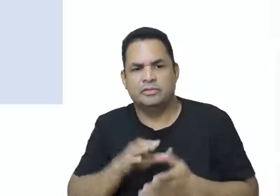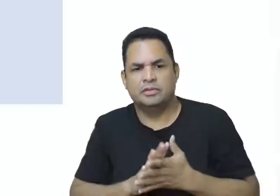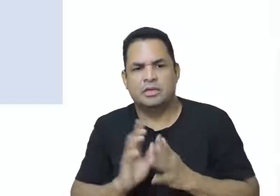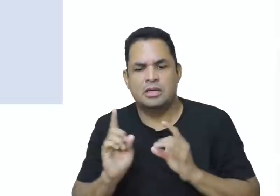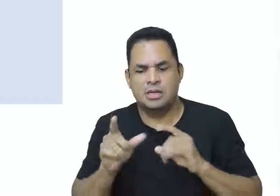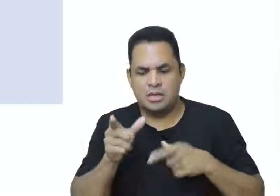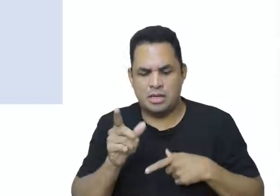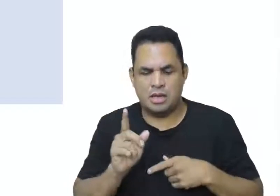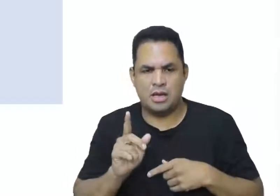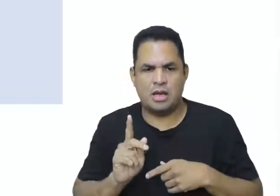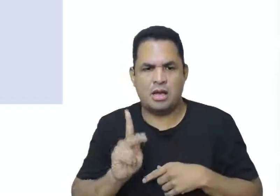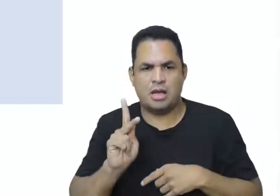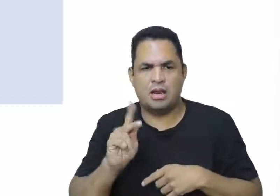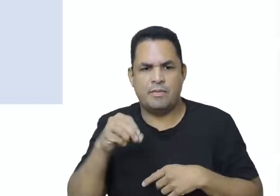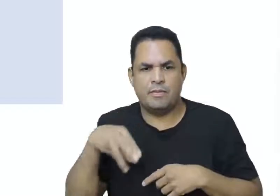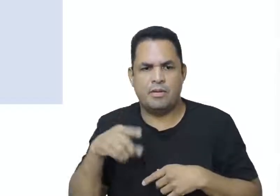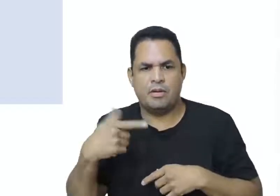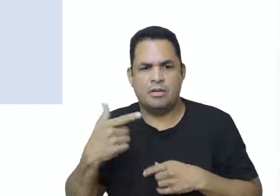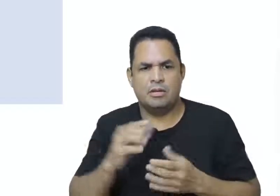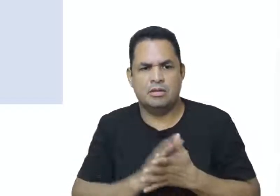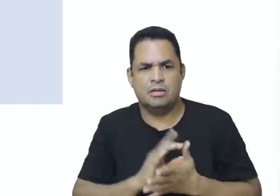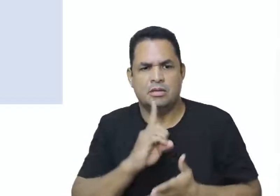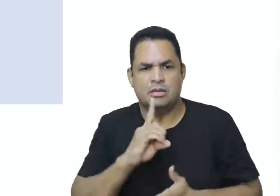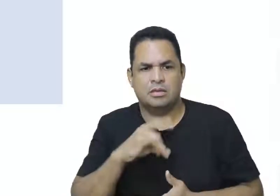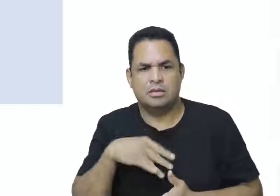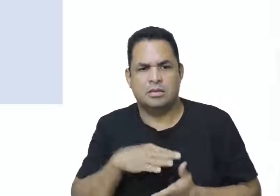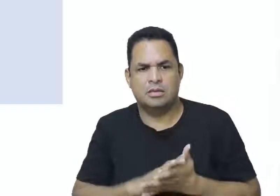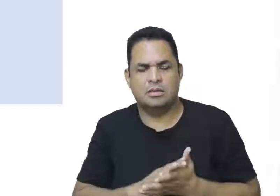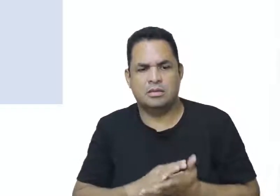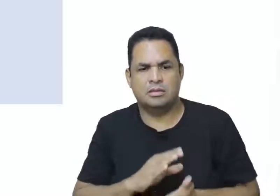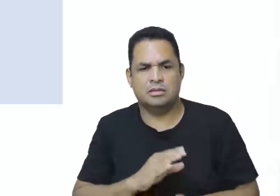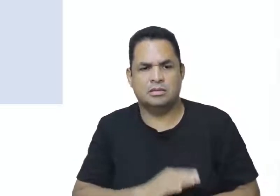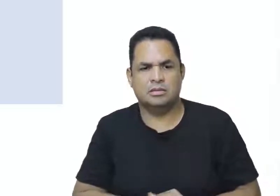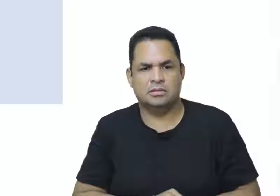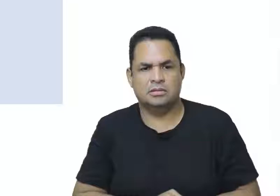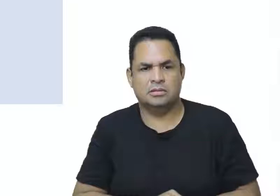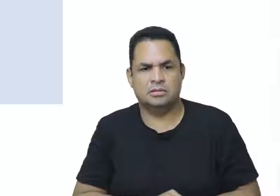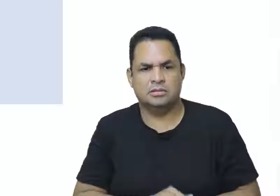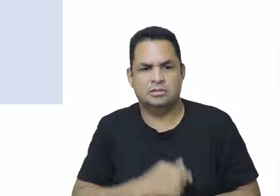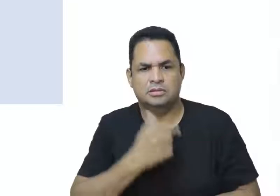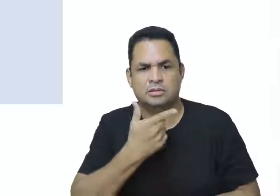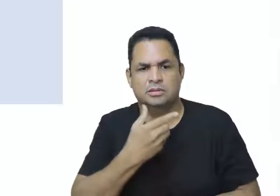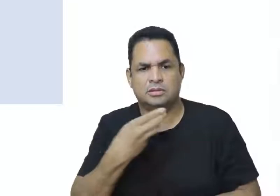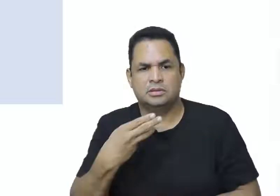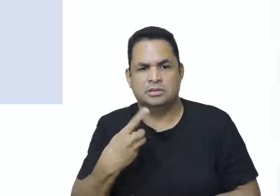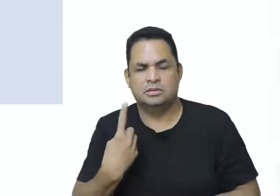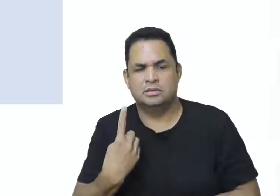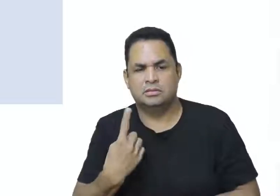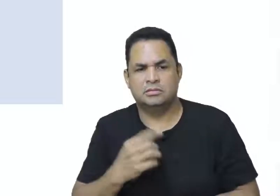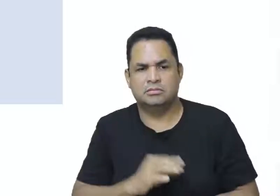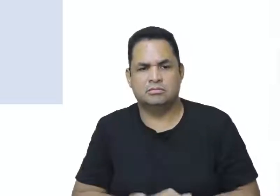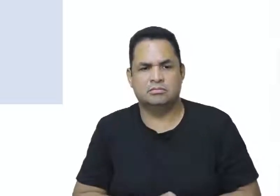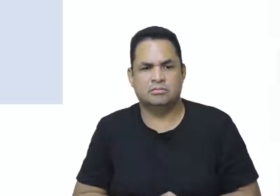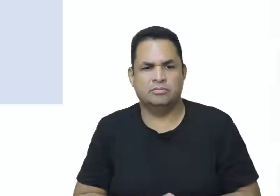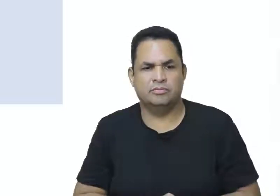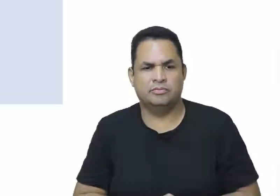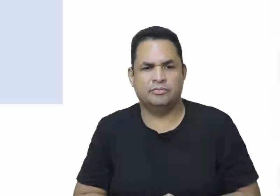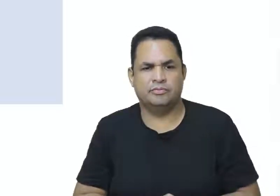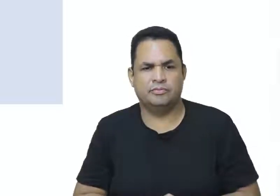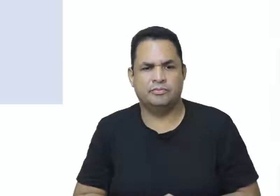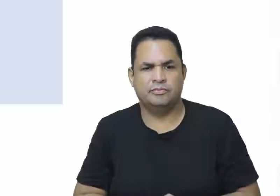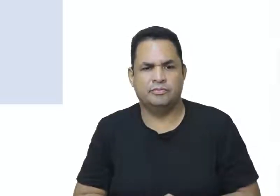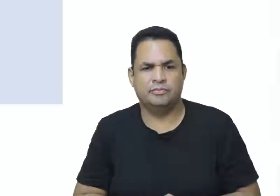quadrado, ela tem um IDH, ó, não é mais nem 112, 131, a expectativa aí de